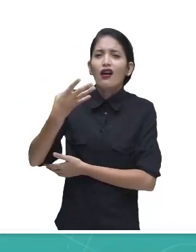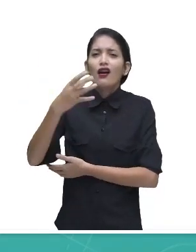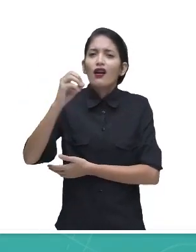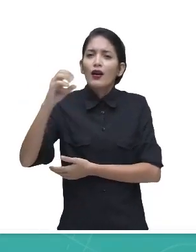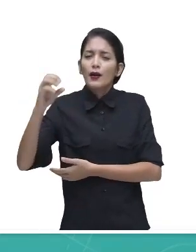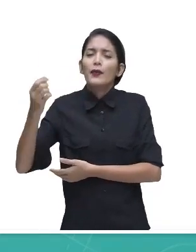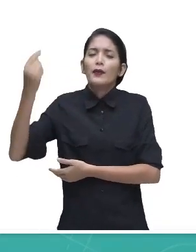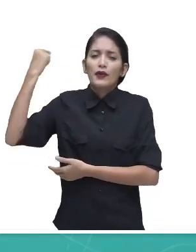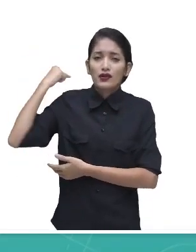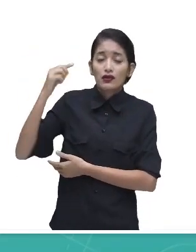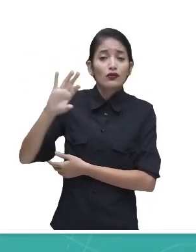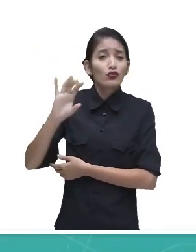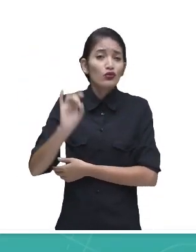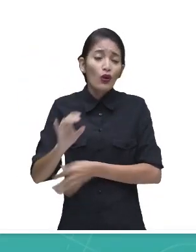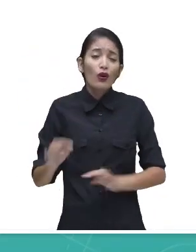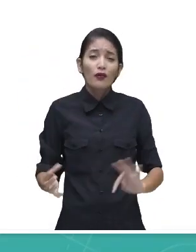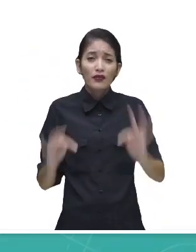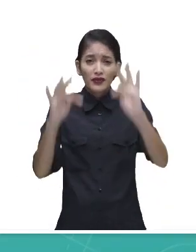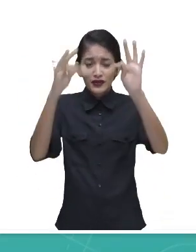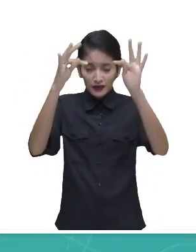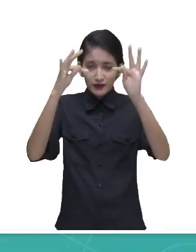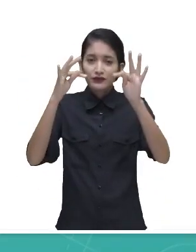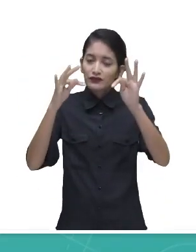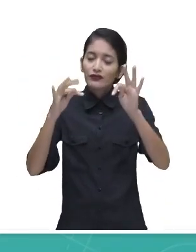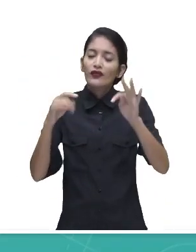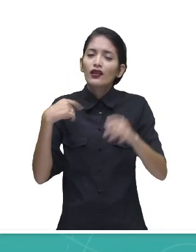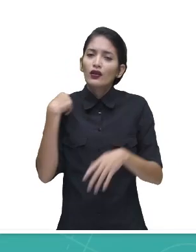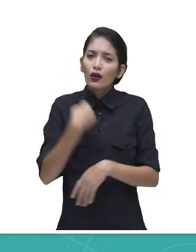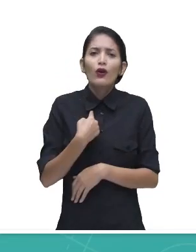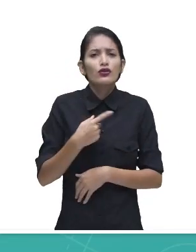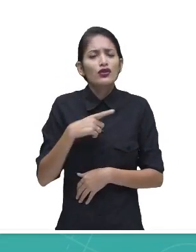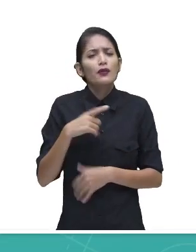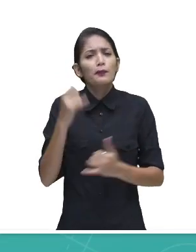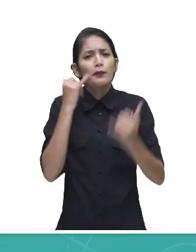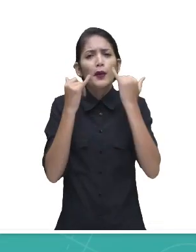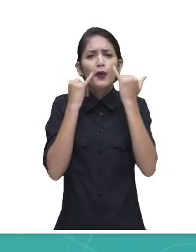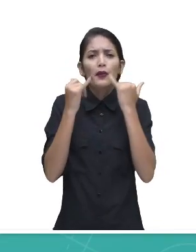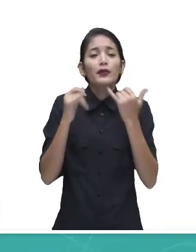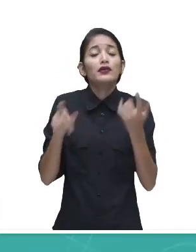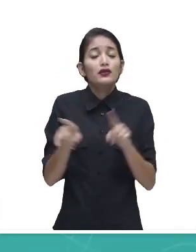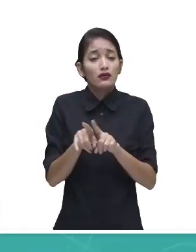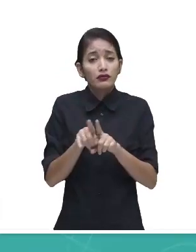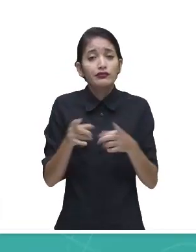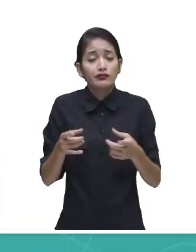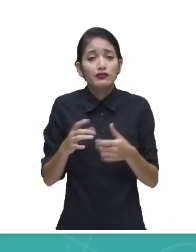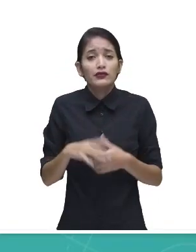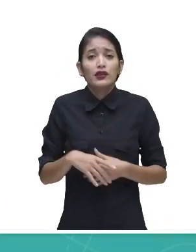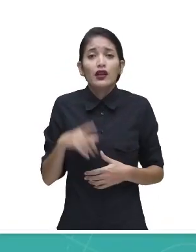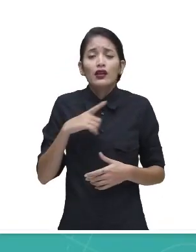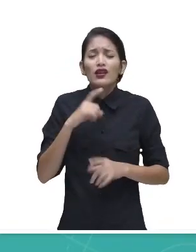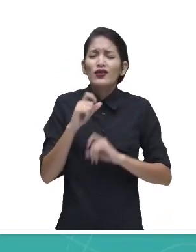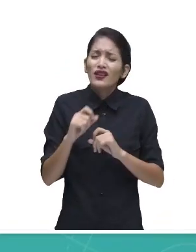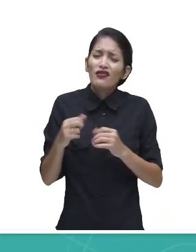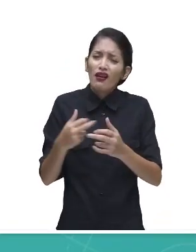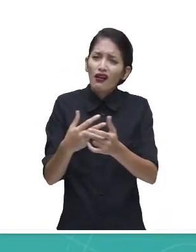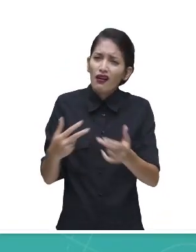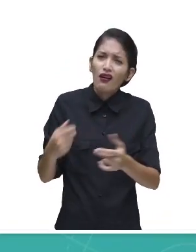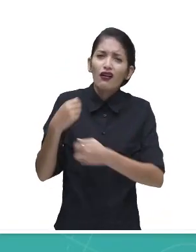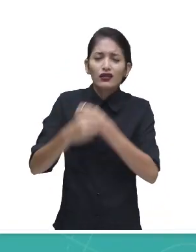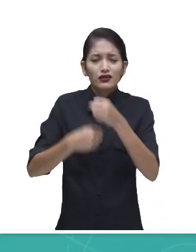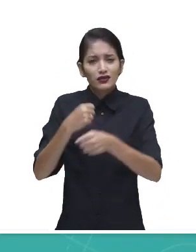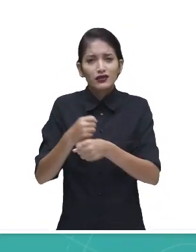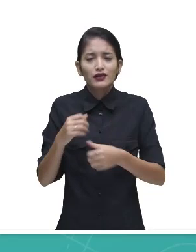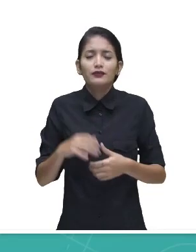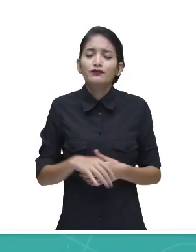foi só com a tecnologia do século passado que a gente tem informação, não. A gente já tem informações há muito tempo. E eu